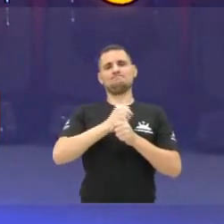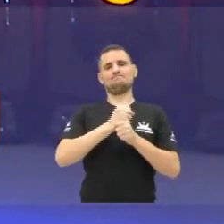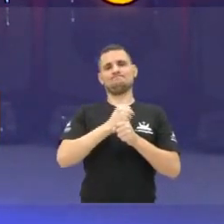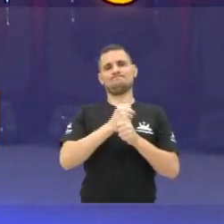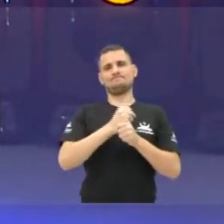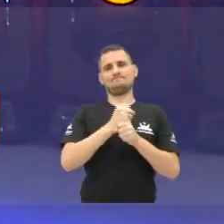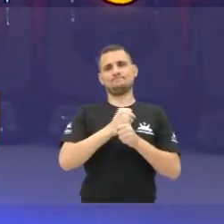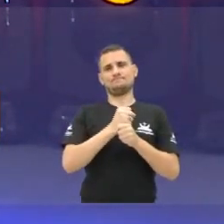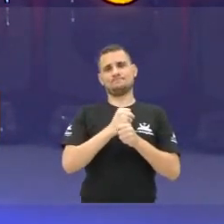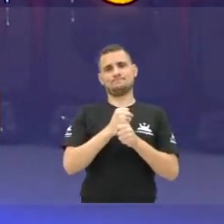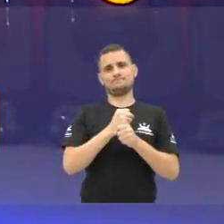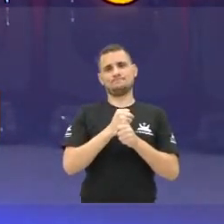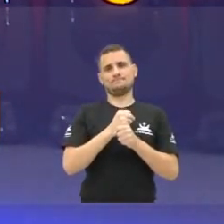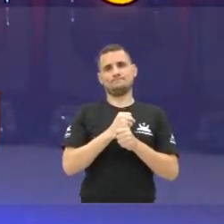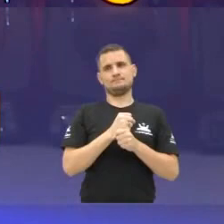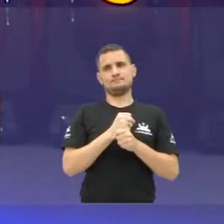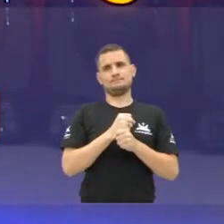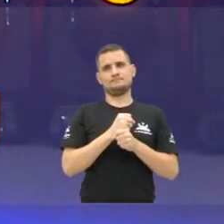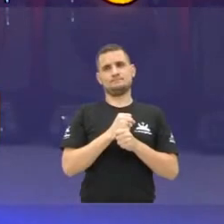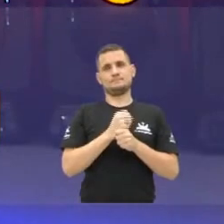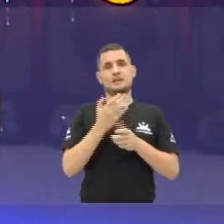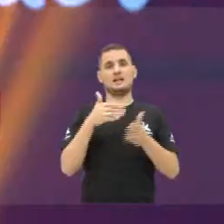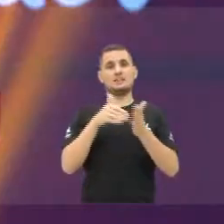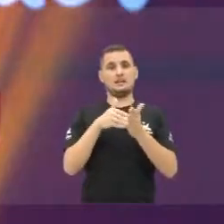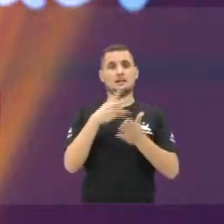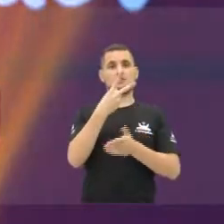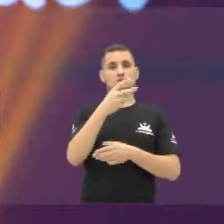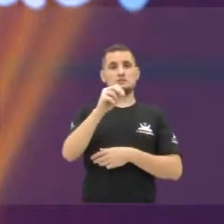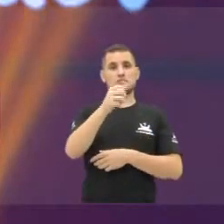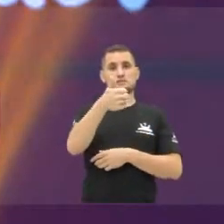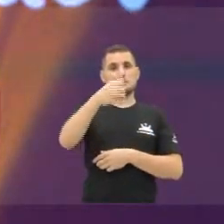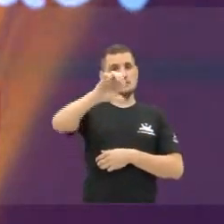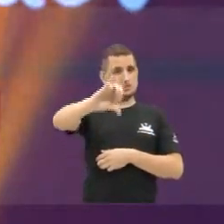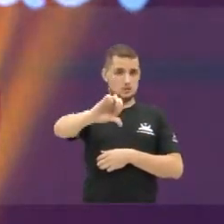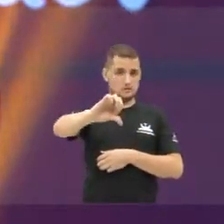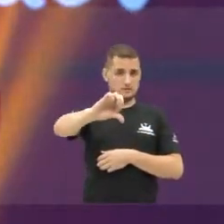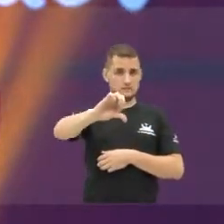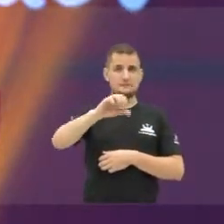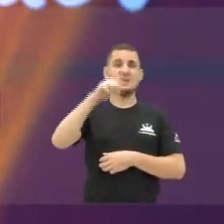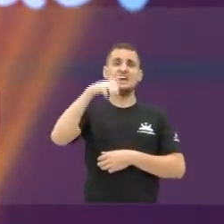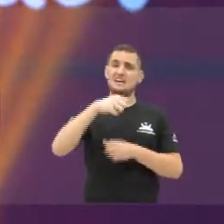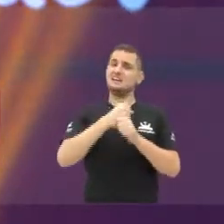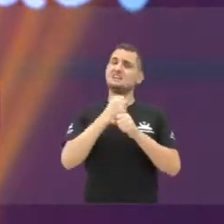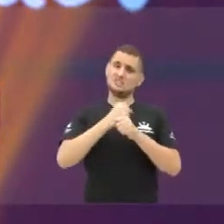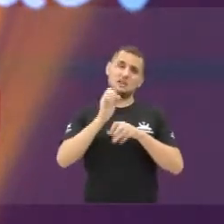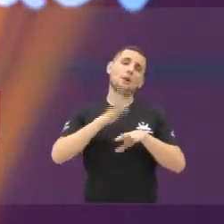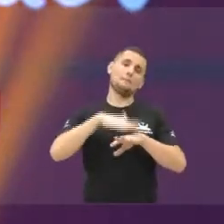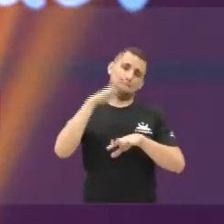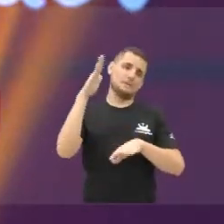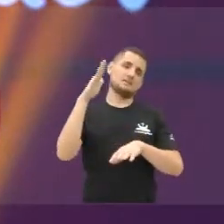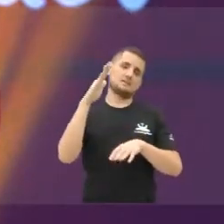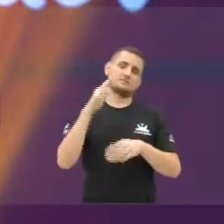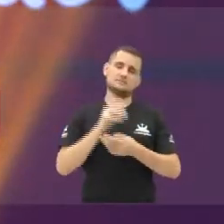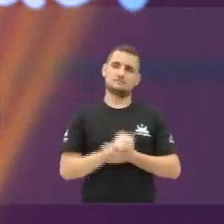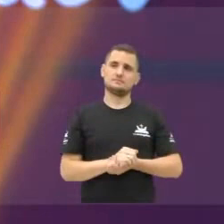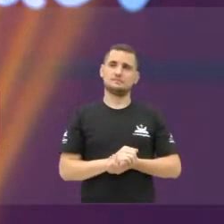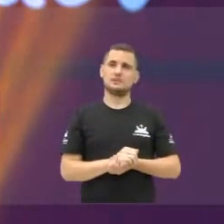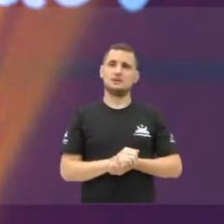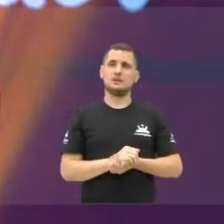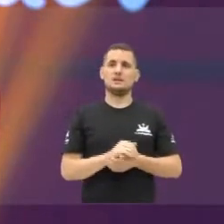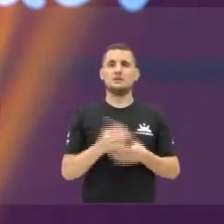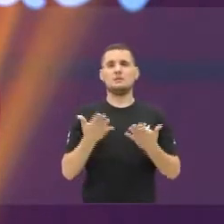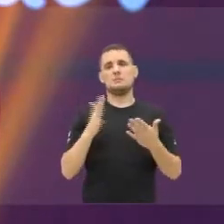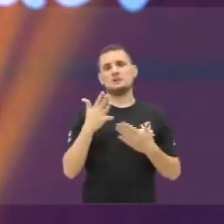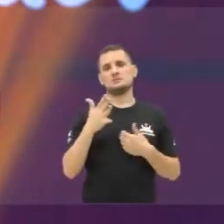no mundo por ano, isso até o ano passado. Esse ano aumentou muito mais, seria um